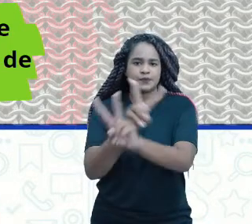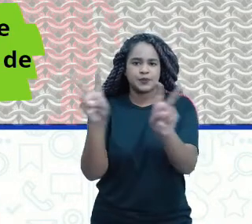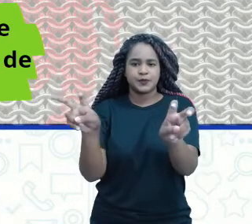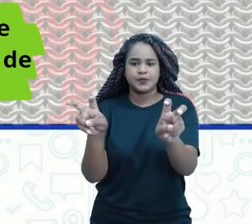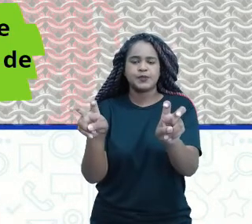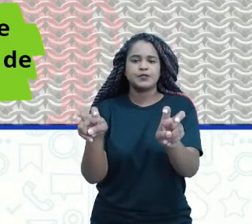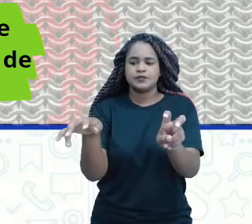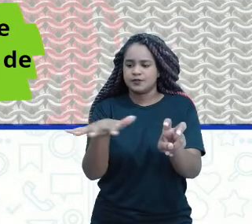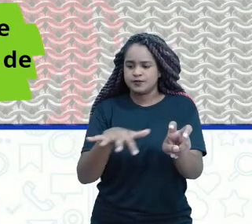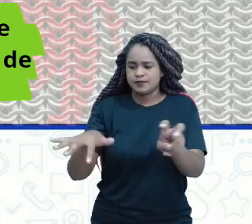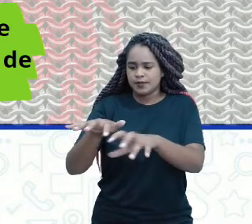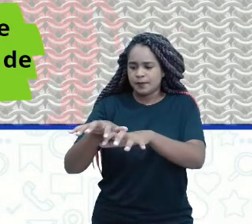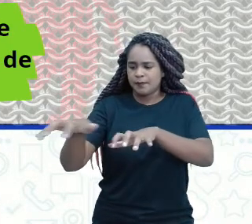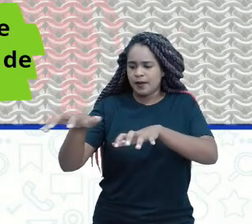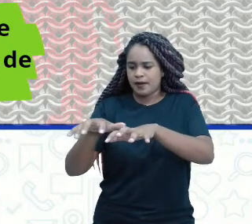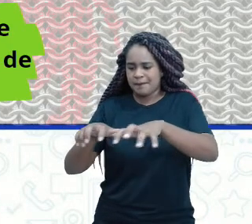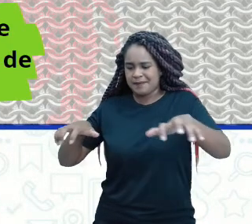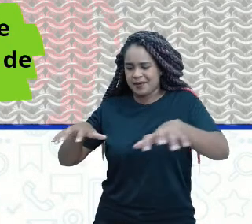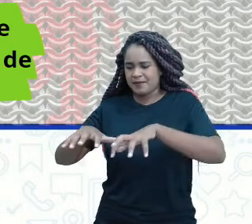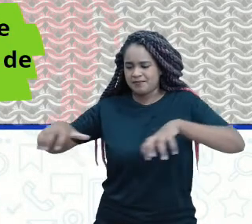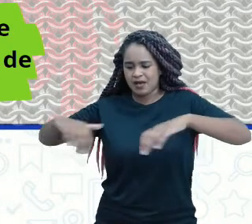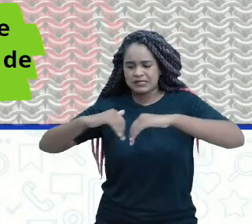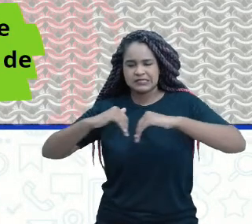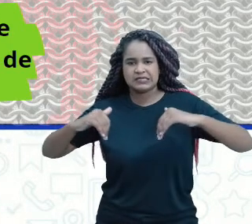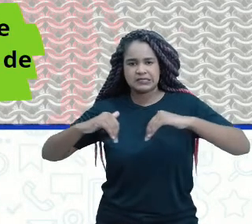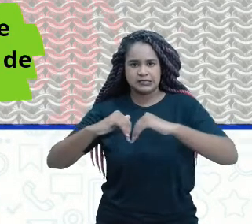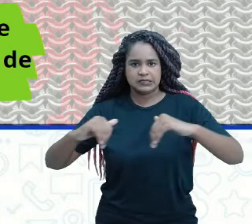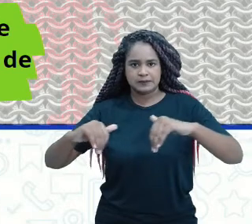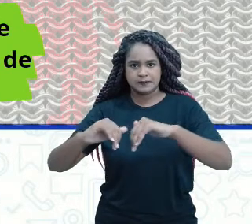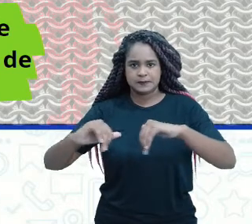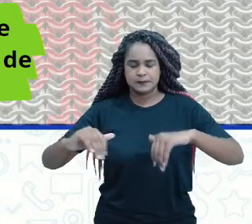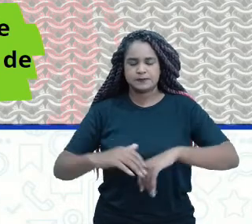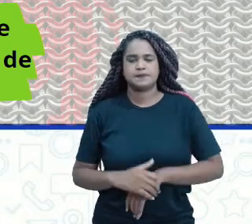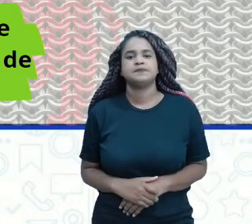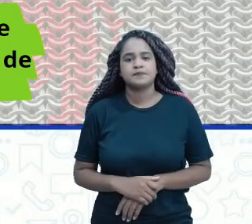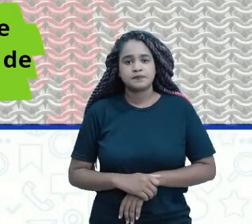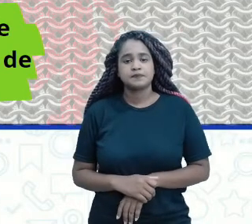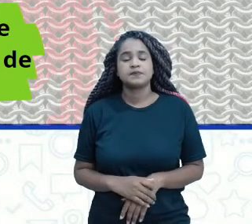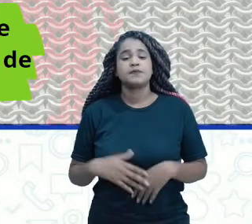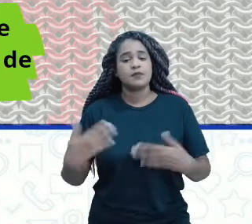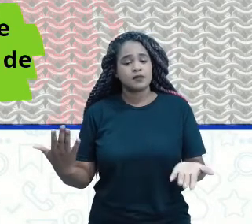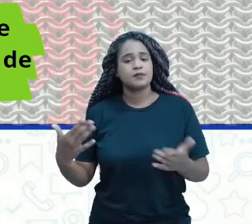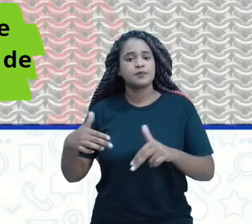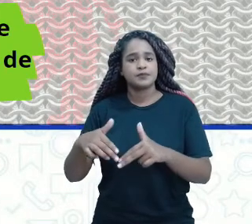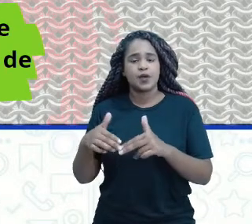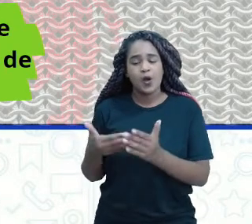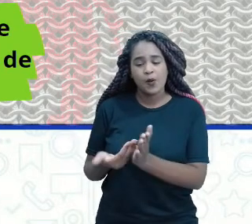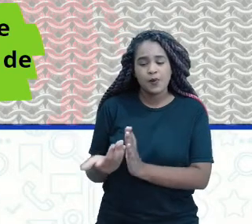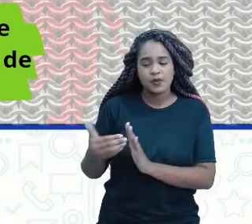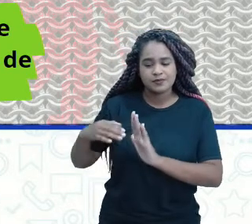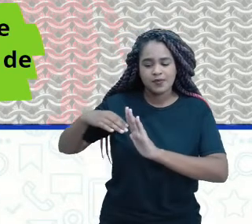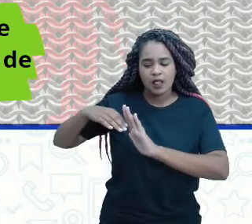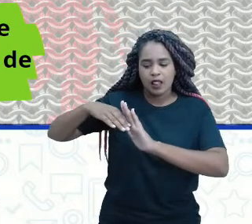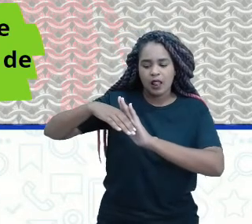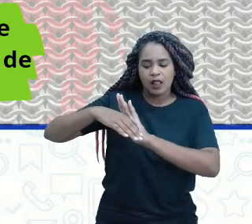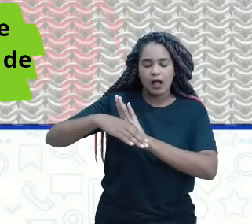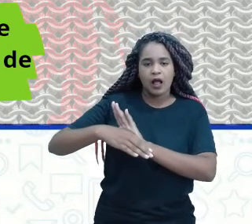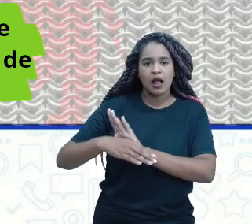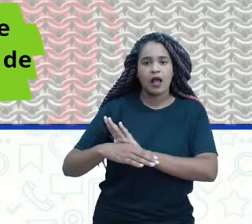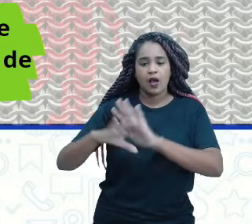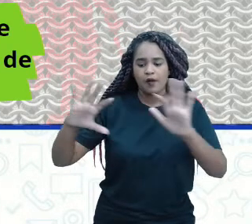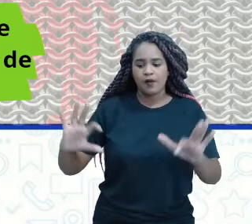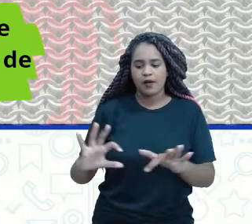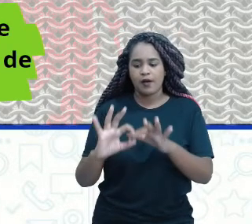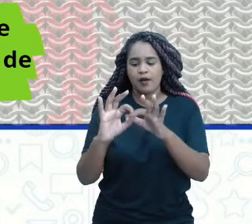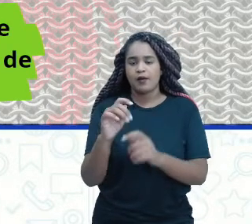esfacelamento do país, né? Da União Soviética. Então, como eu disse, mergulhou numa crise e essa crise estava relacionada a alguns